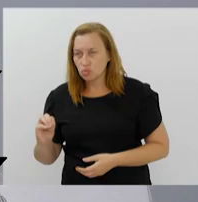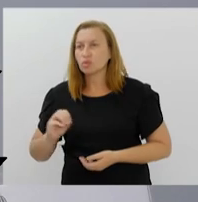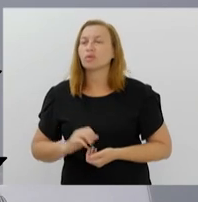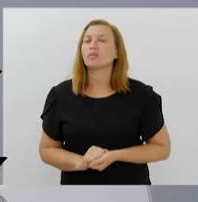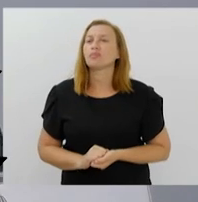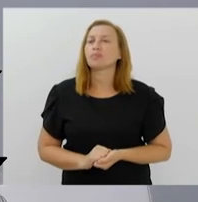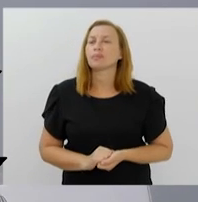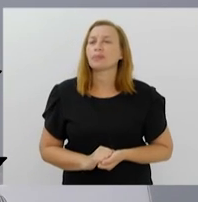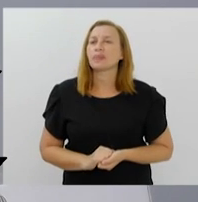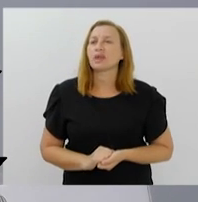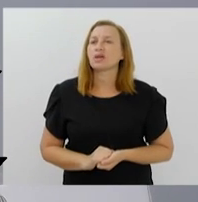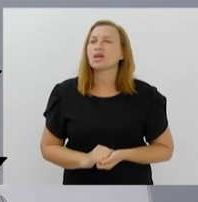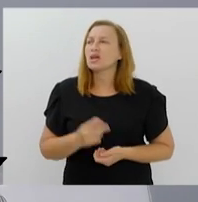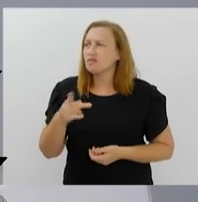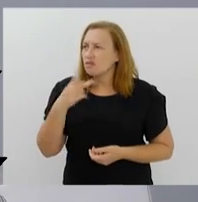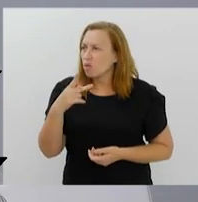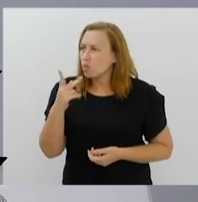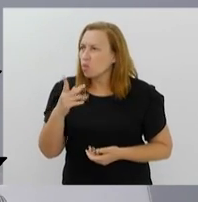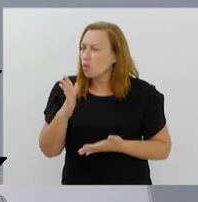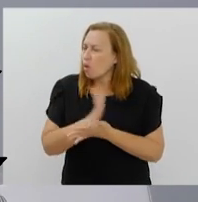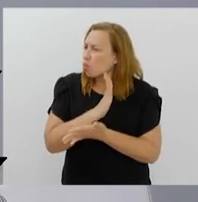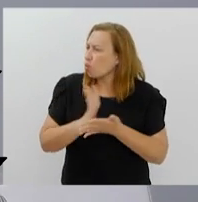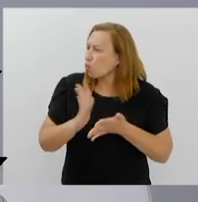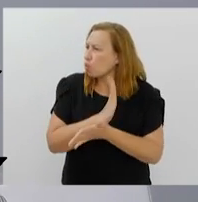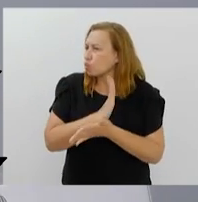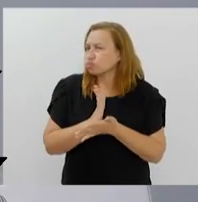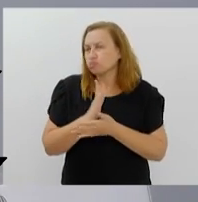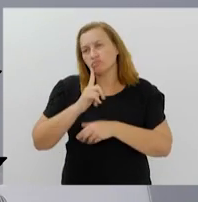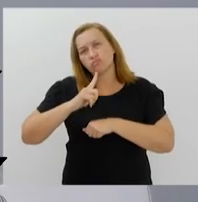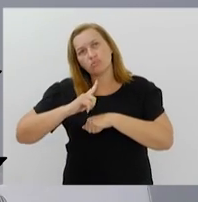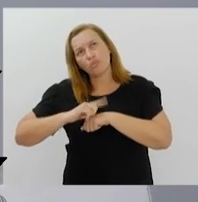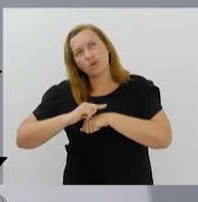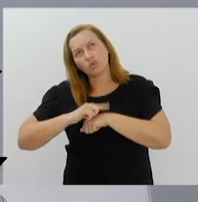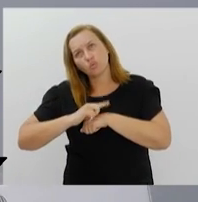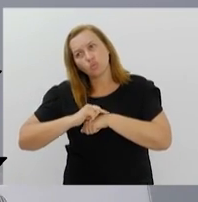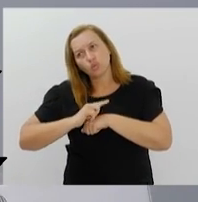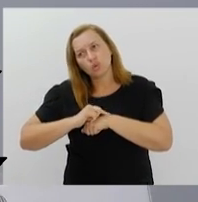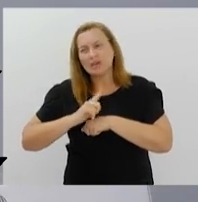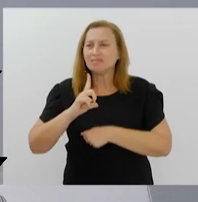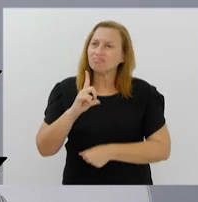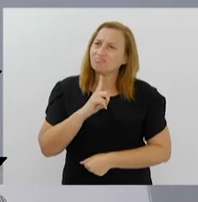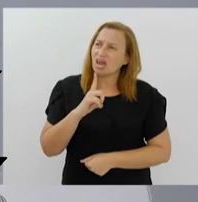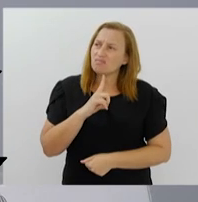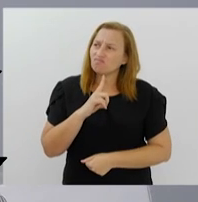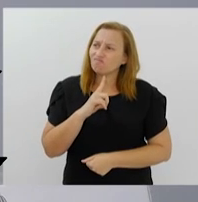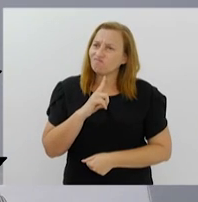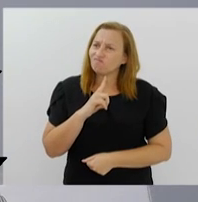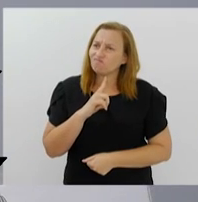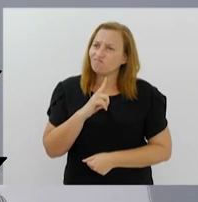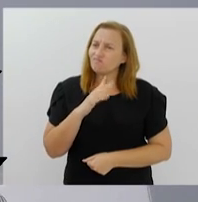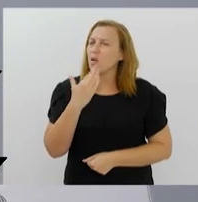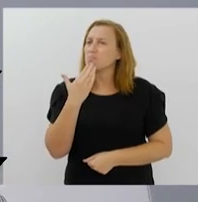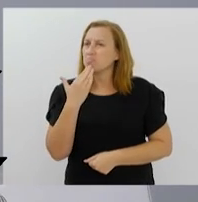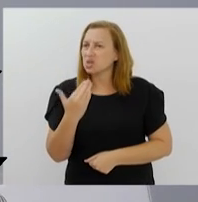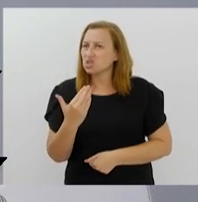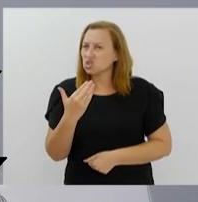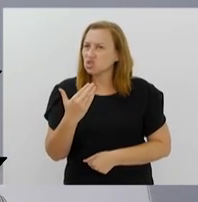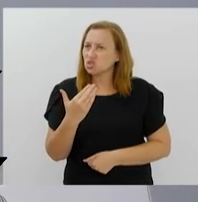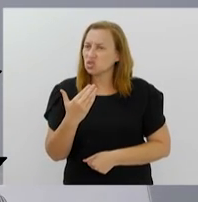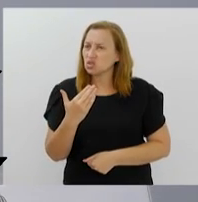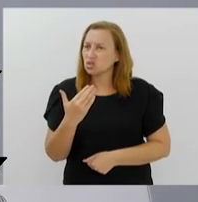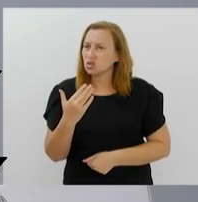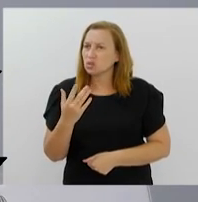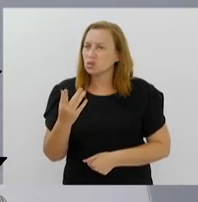eh ele comentou né algumas vezes eh n existem solicitações por parte de